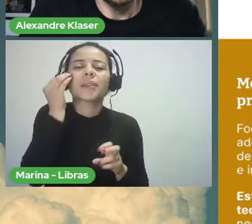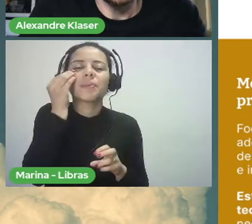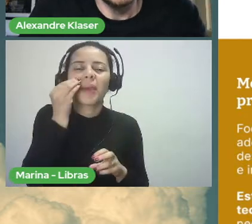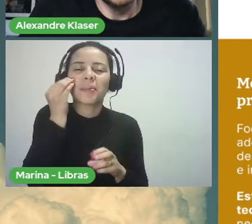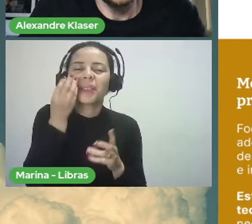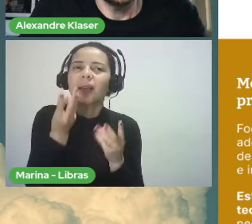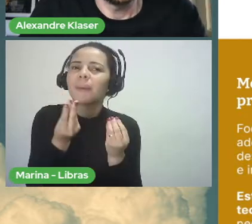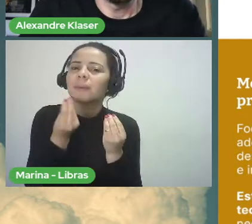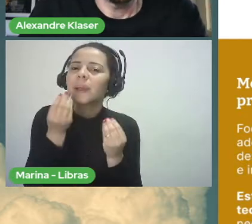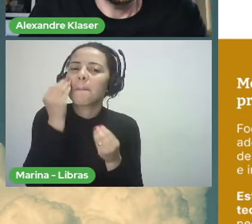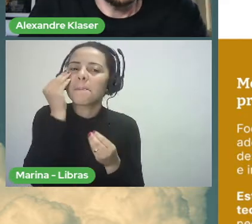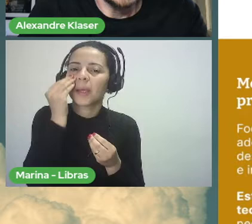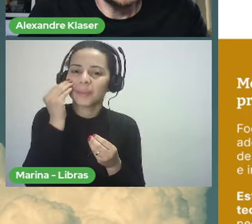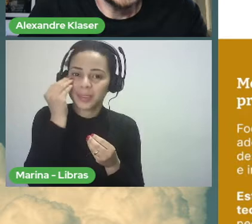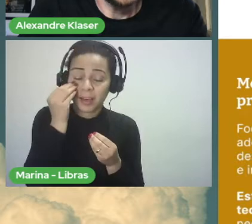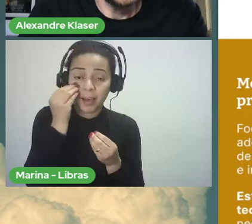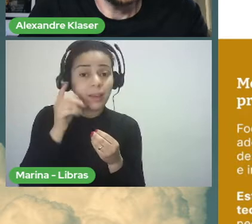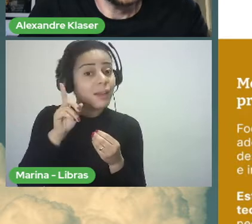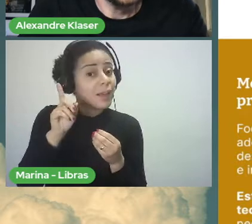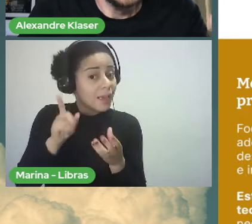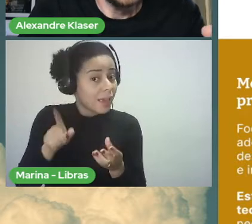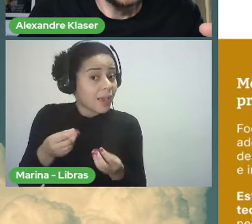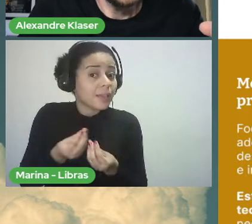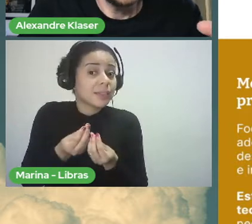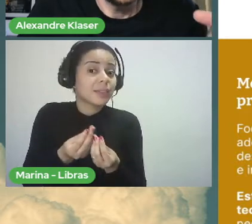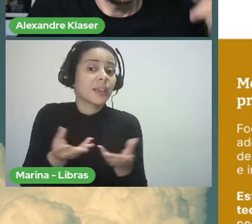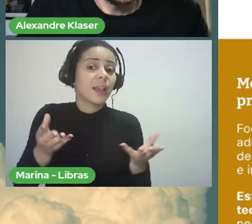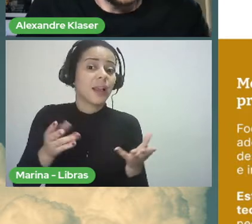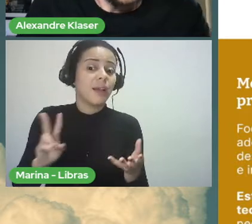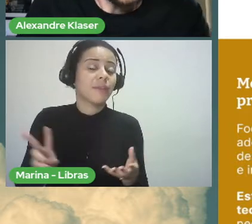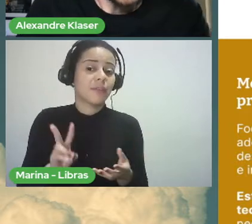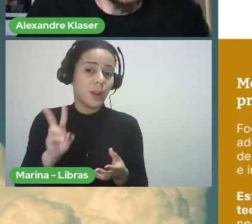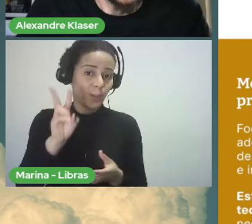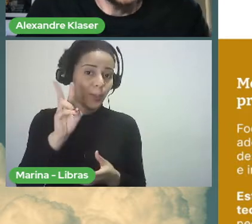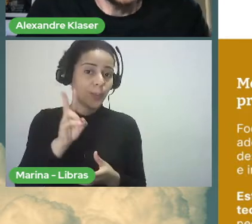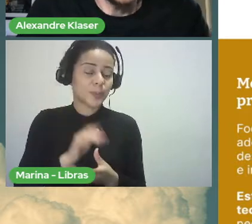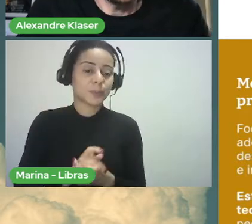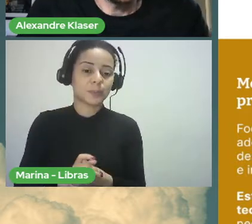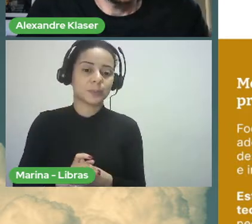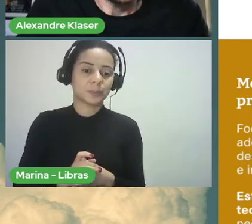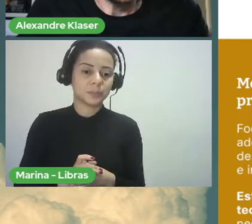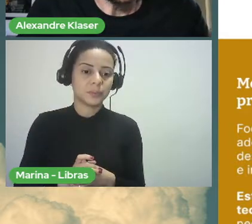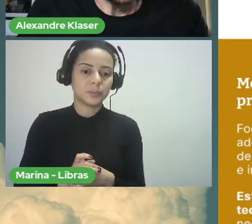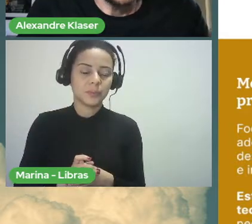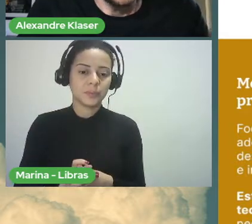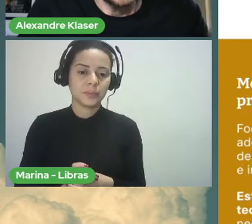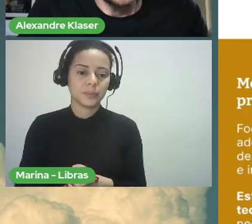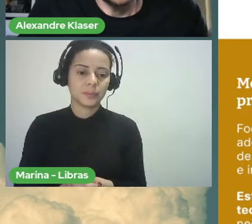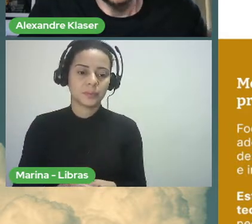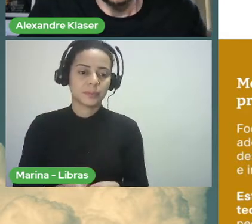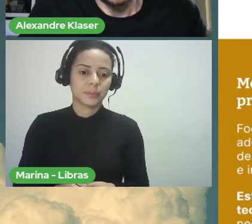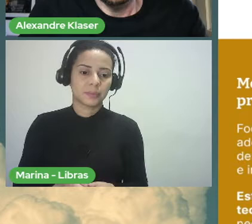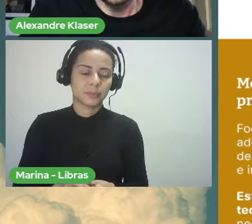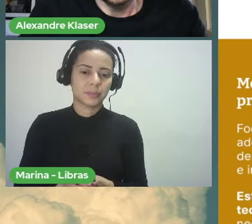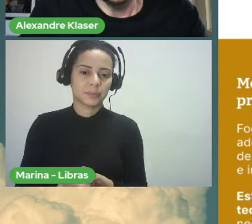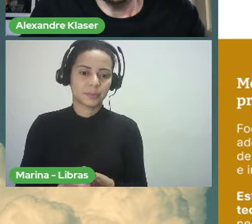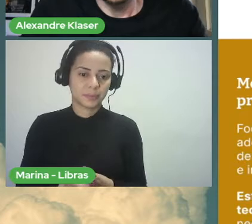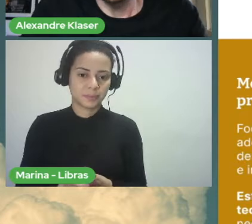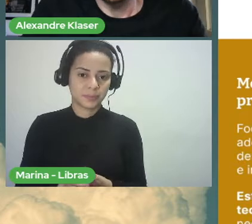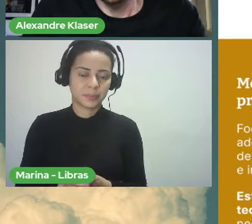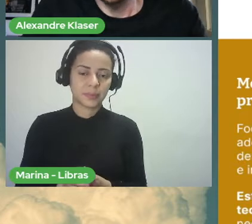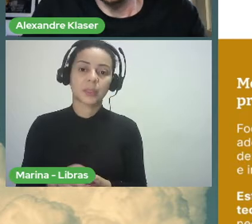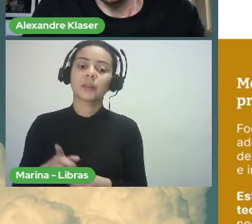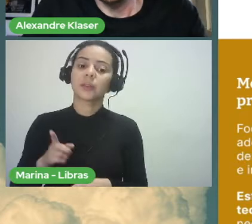seguinte, entregar valor com baixo investimento e alto retorno, e abraçando a incerteza. Porque a gente faz muita aposta, a gente